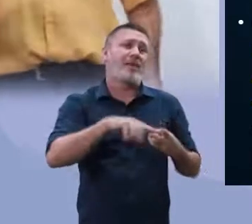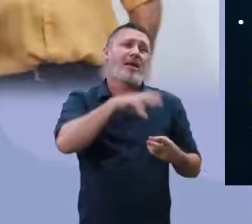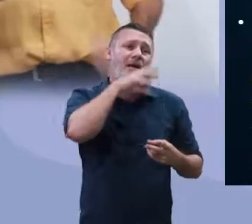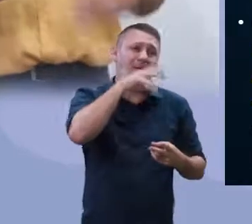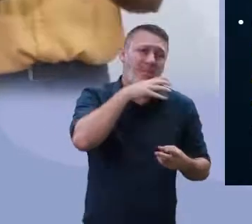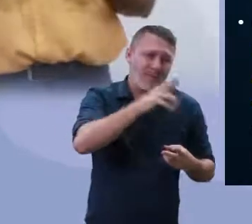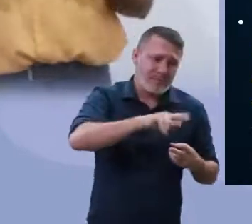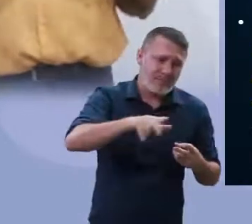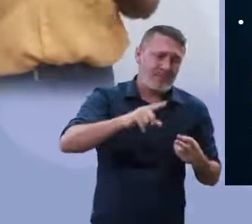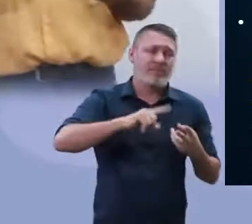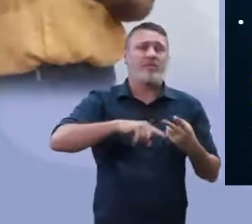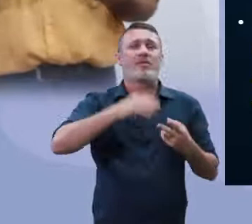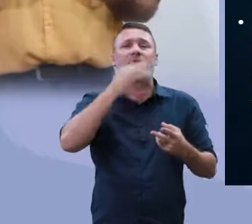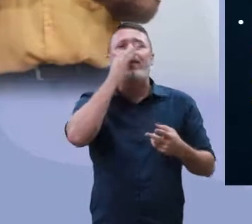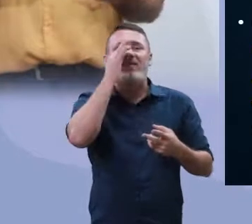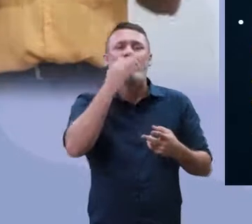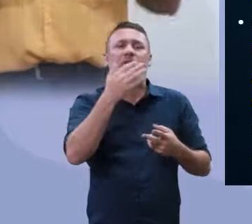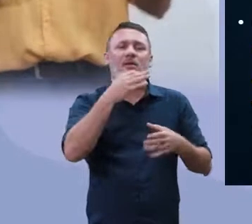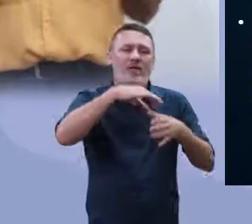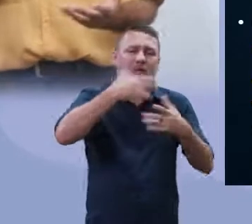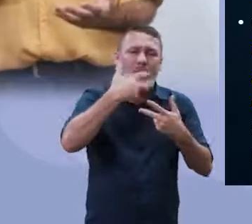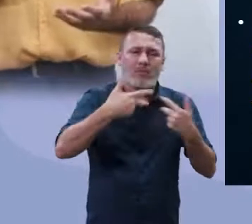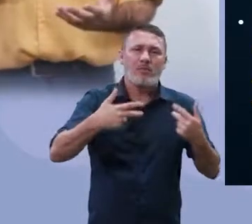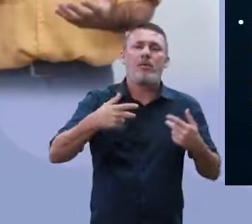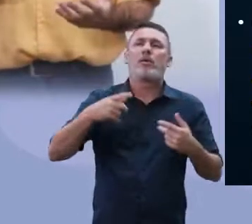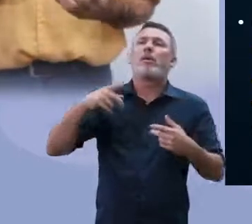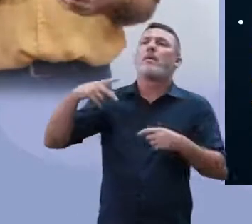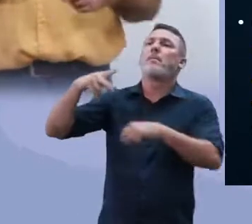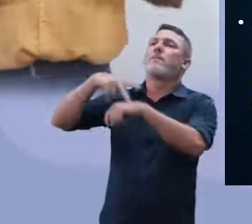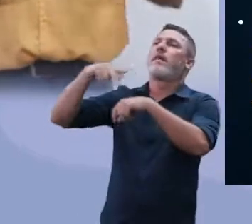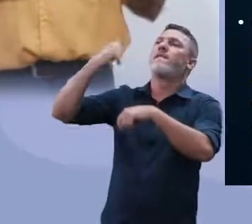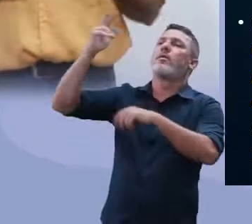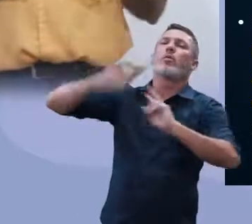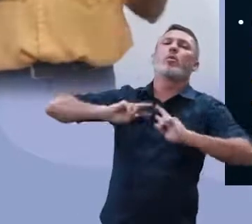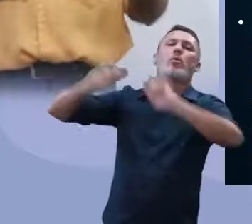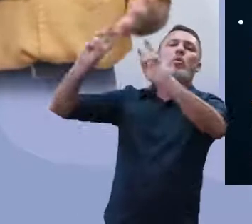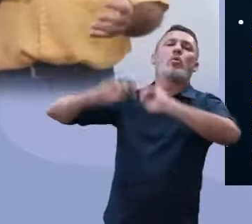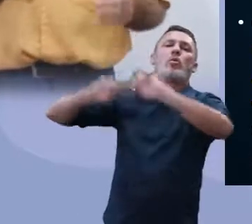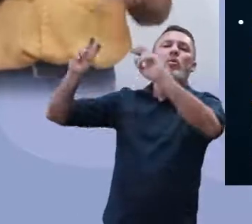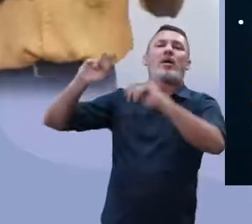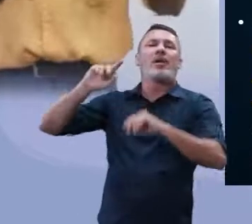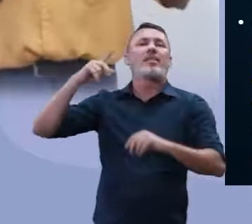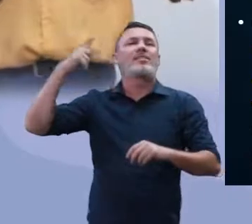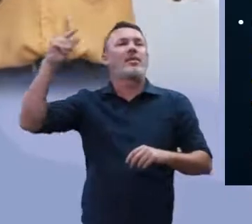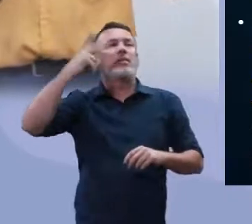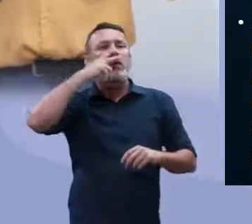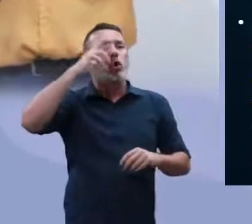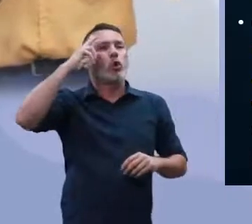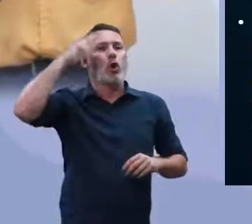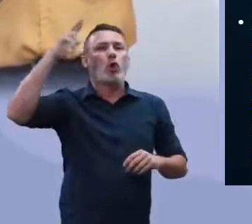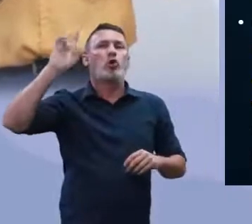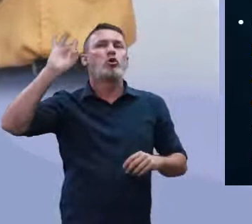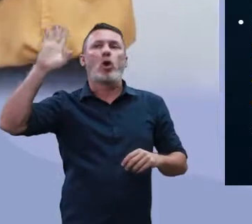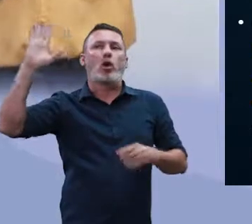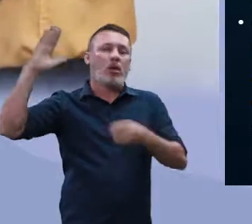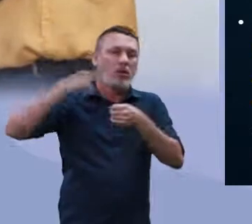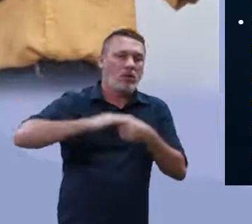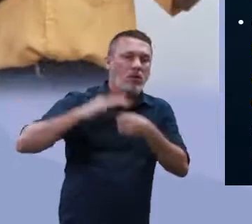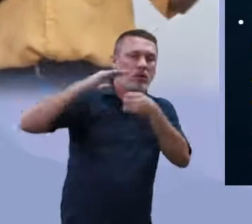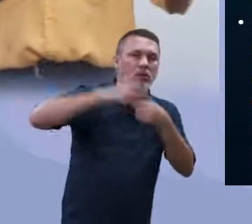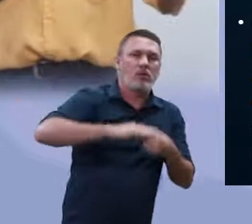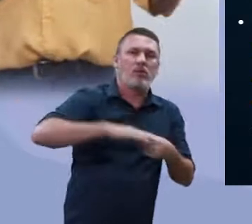recursos vegetais que são levados para fora do Brasil na forma da biopirataria e que estes acabam se transformando